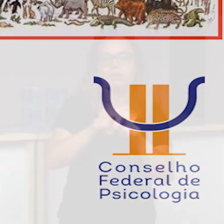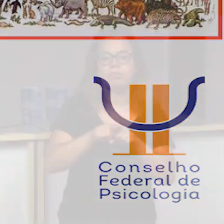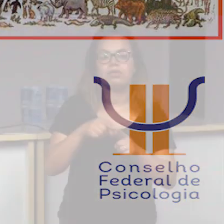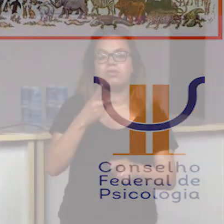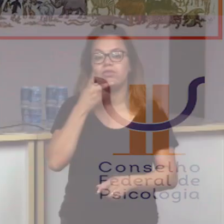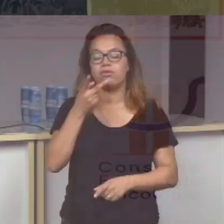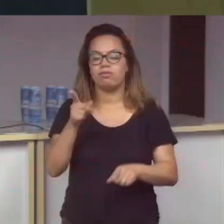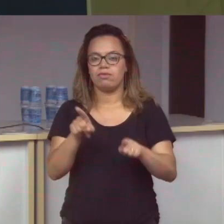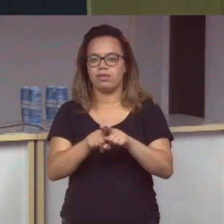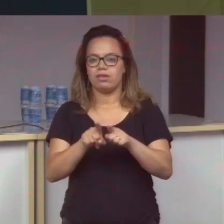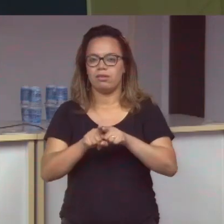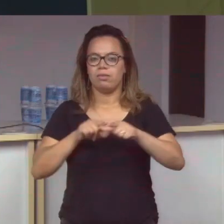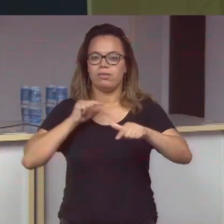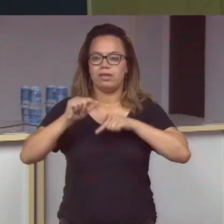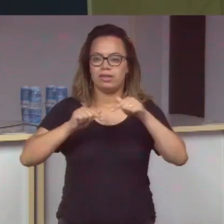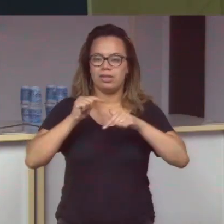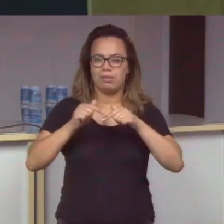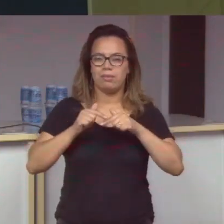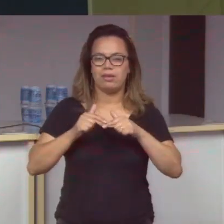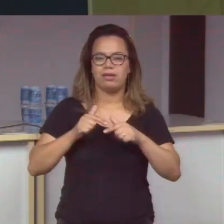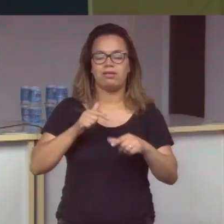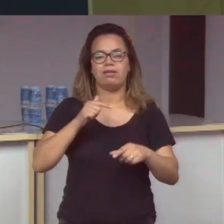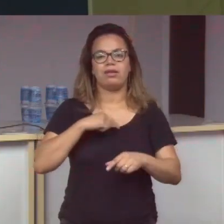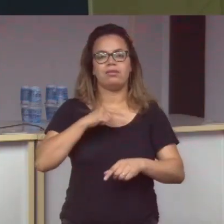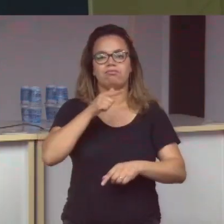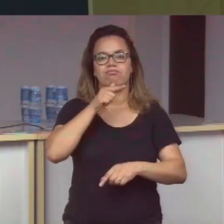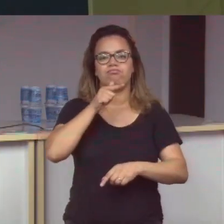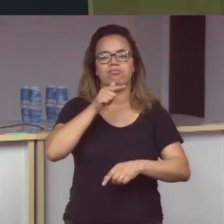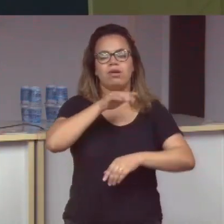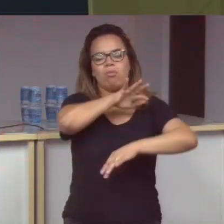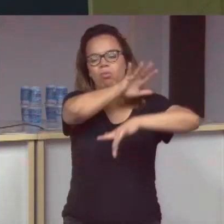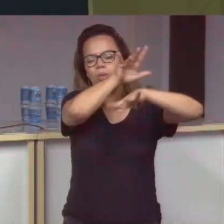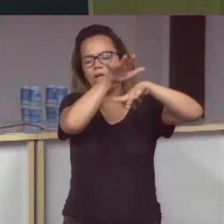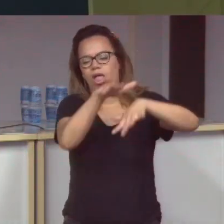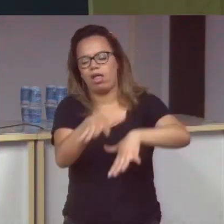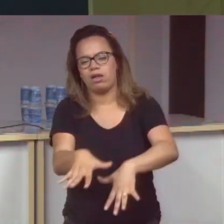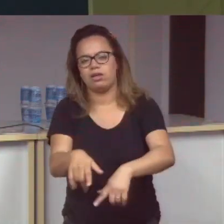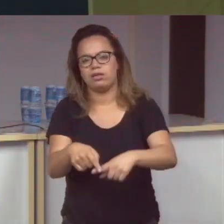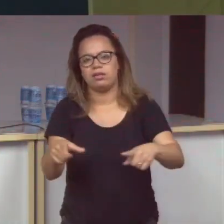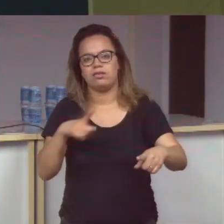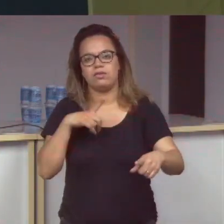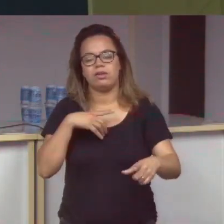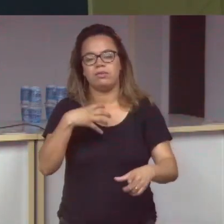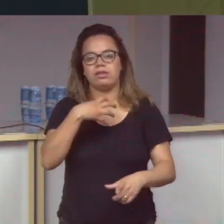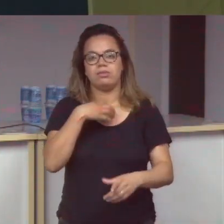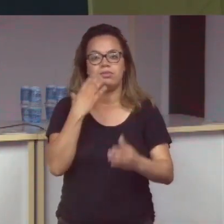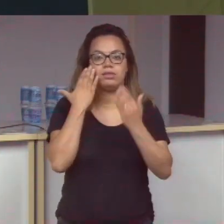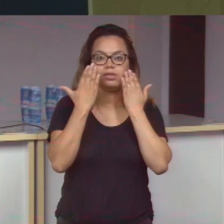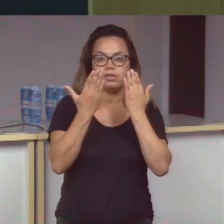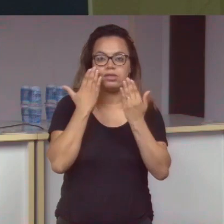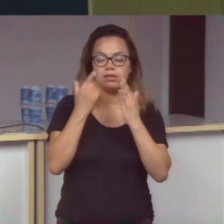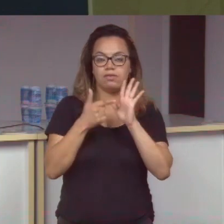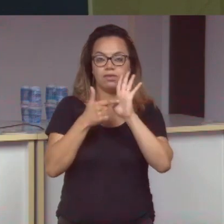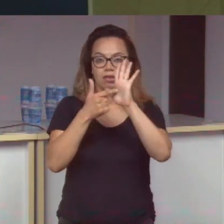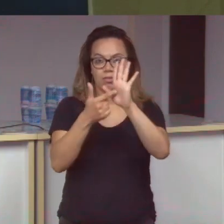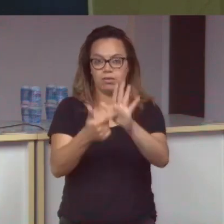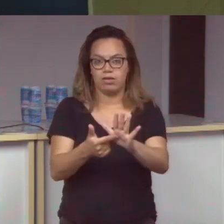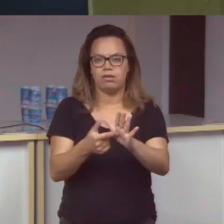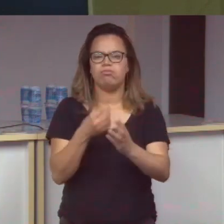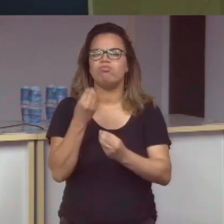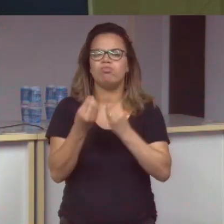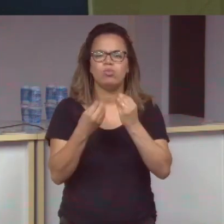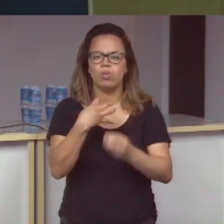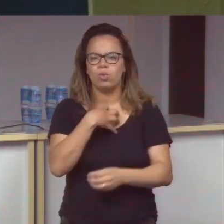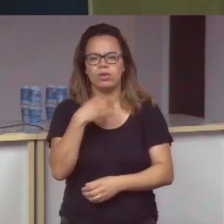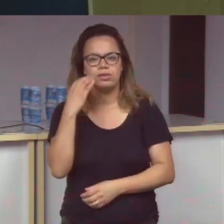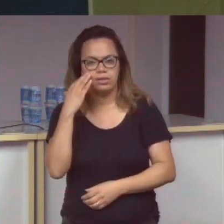para trabalhar em desastres, nós estamos construindo uma identidade do psicólogo, né? Aquilo que a gente